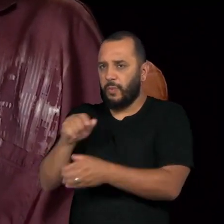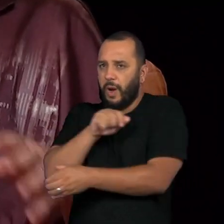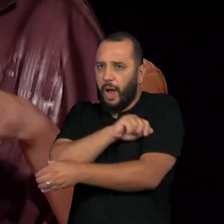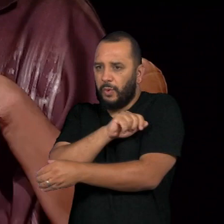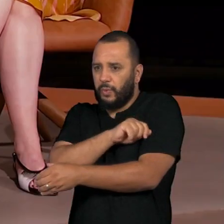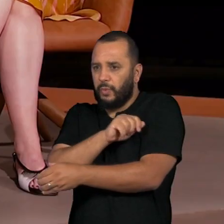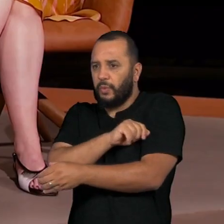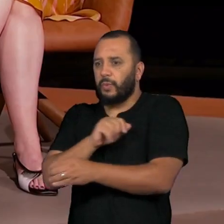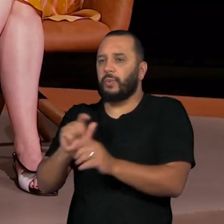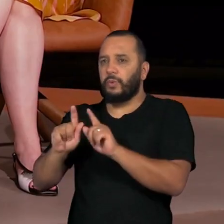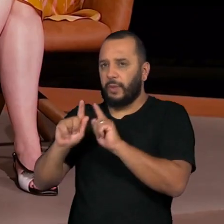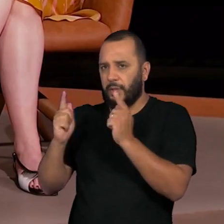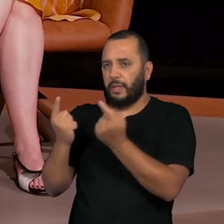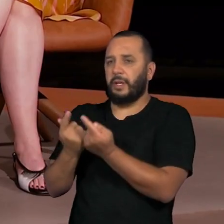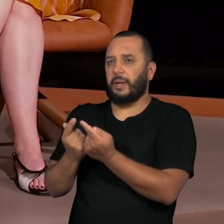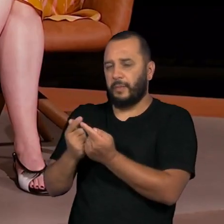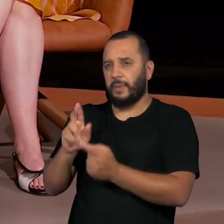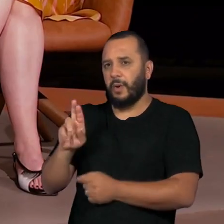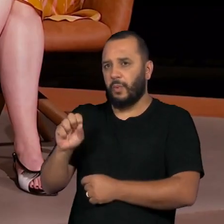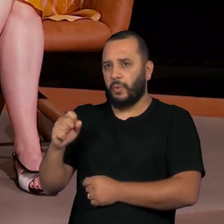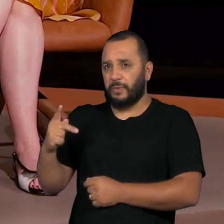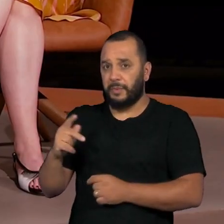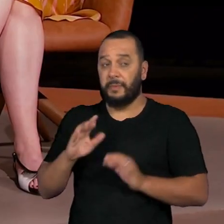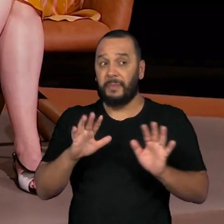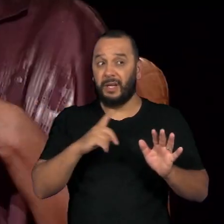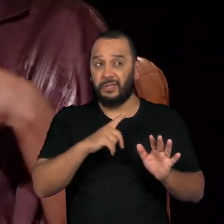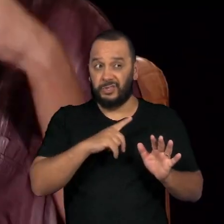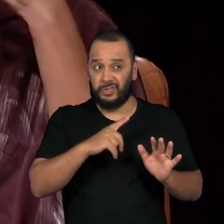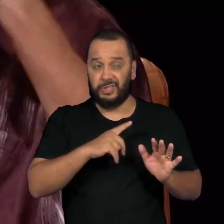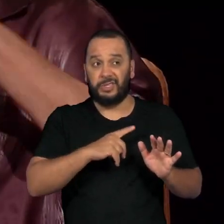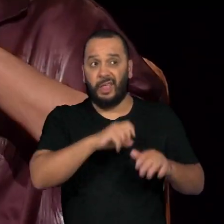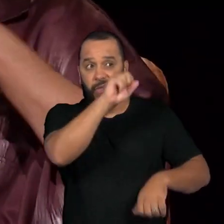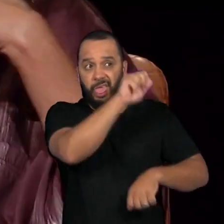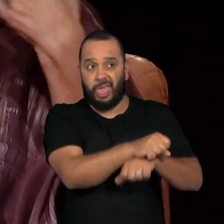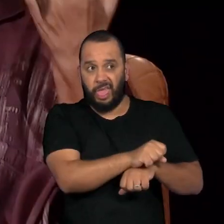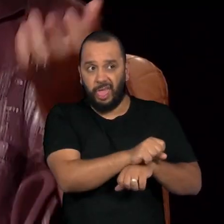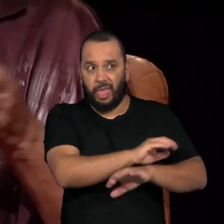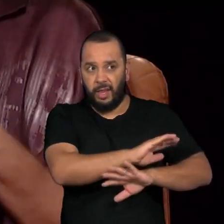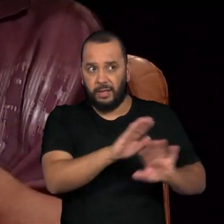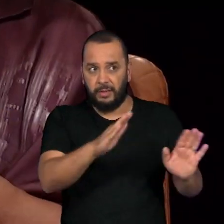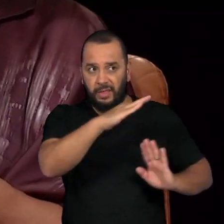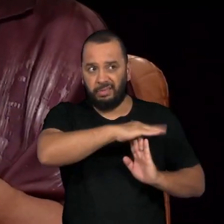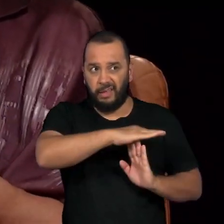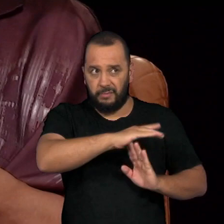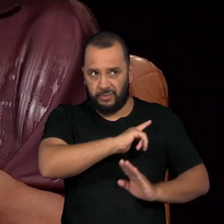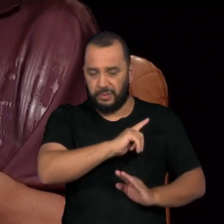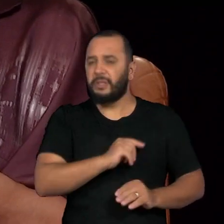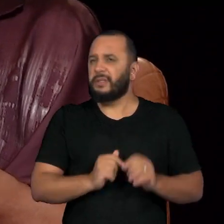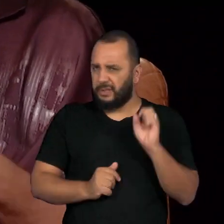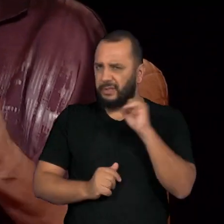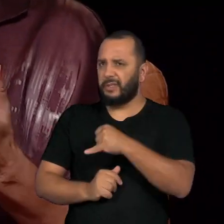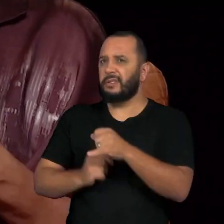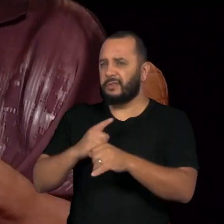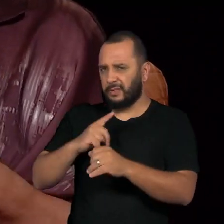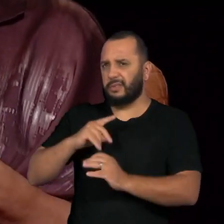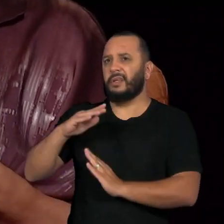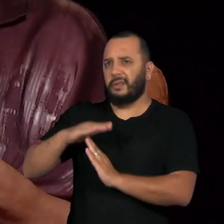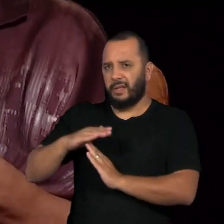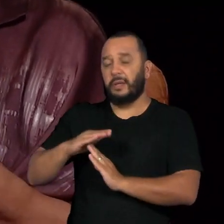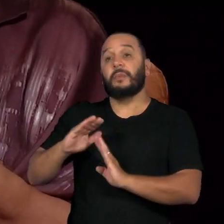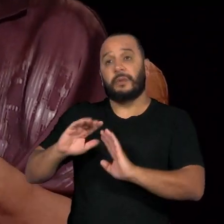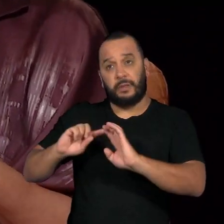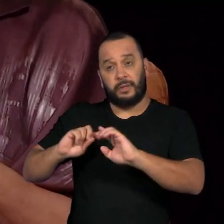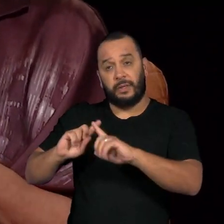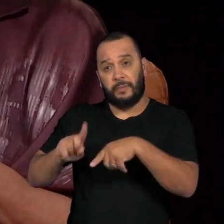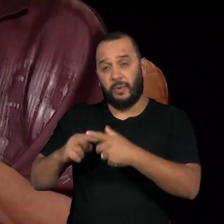Mas aí, tudo isso estava muito sufocado, né? Muito sufocado, greves, enfim, um monte de coisa mesmo. Em